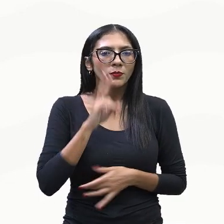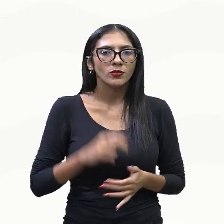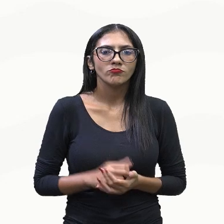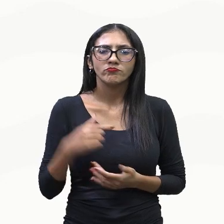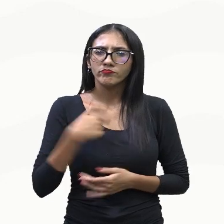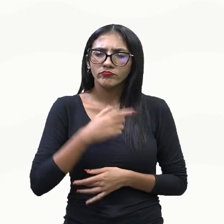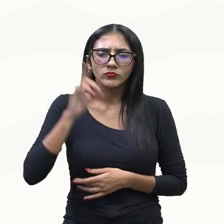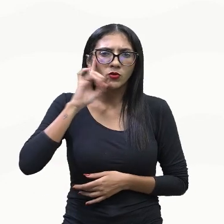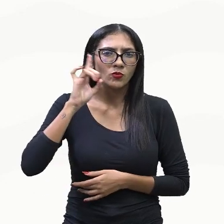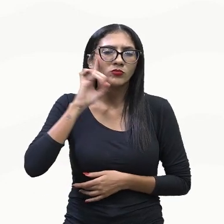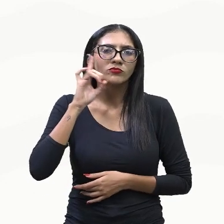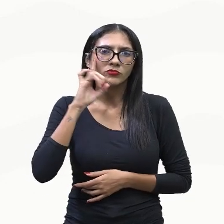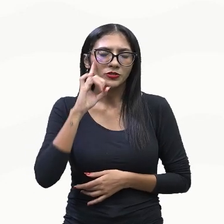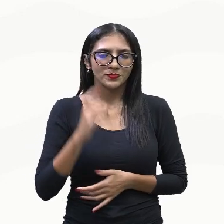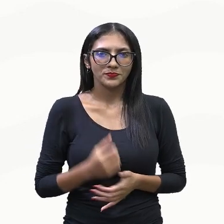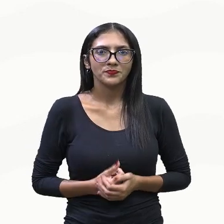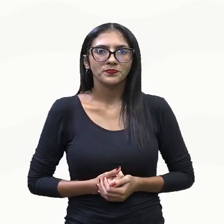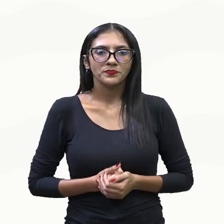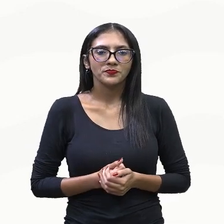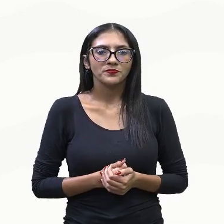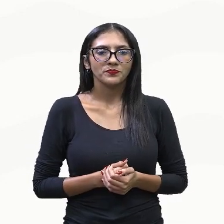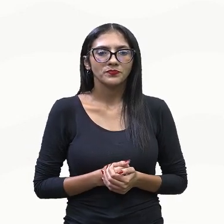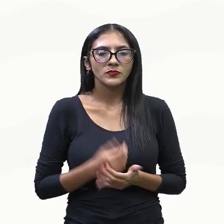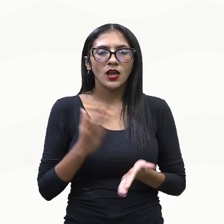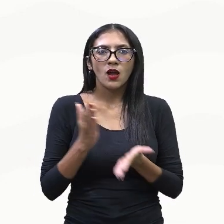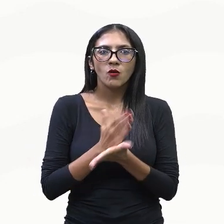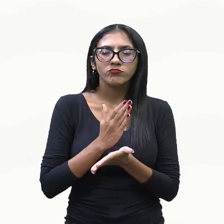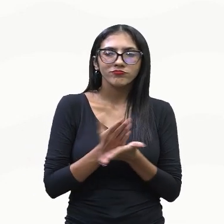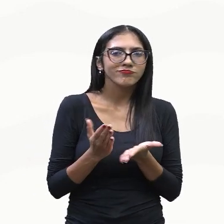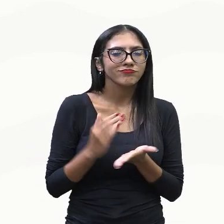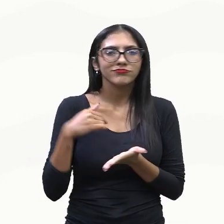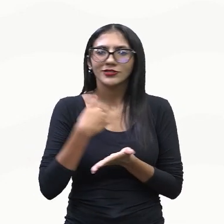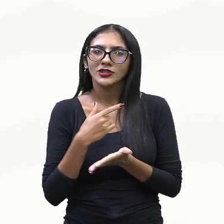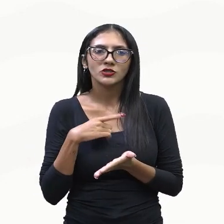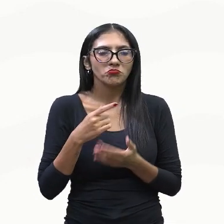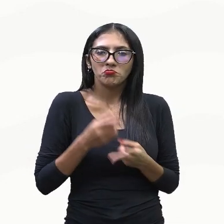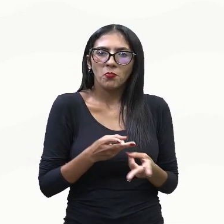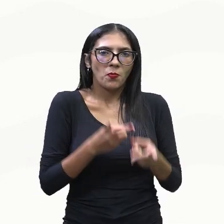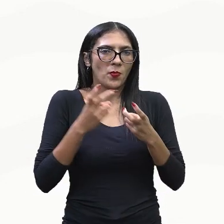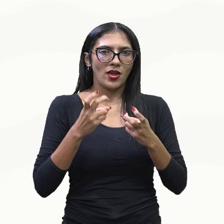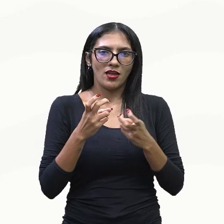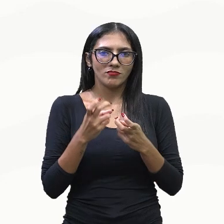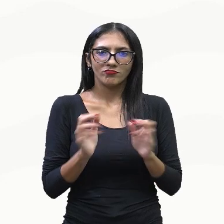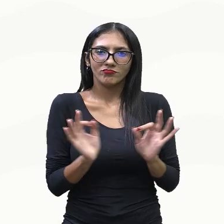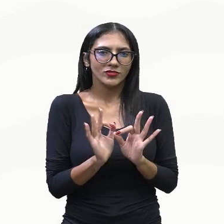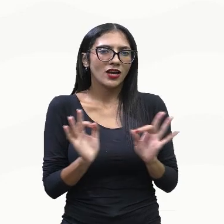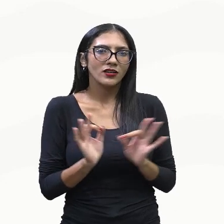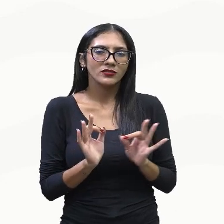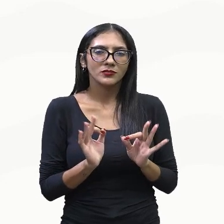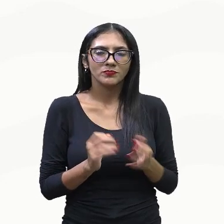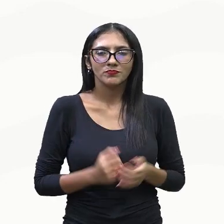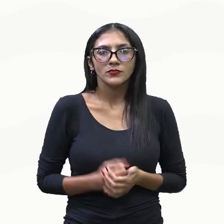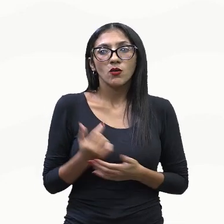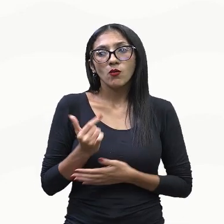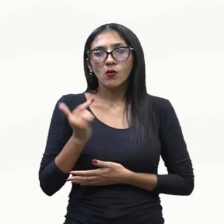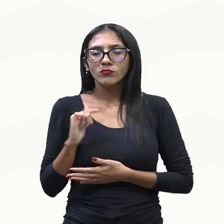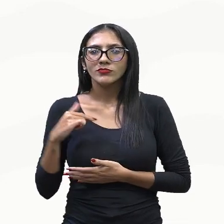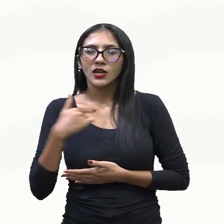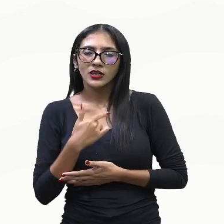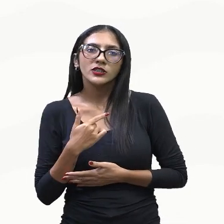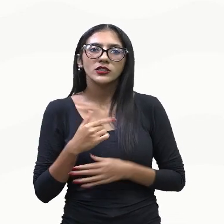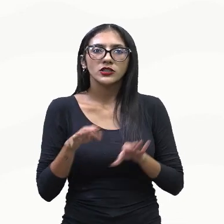nosso cotidiano, algumas vezes de forma quase imperceptível, e outras vezes